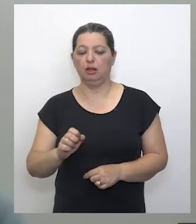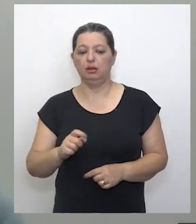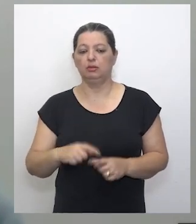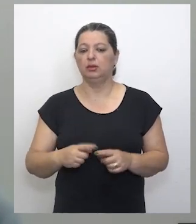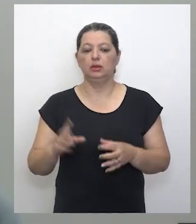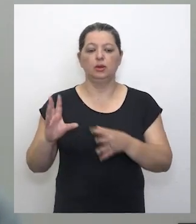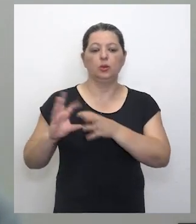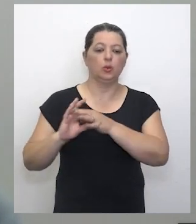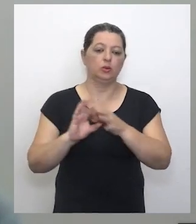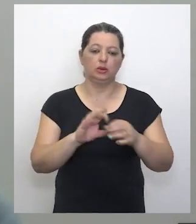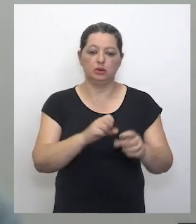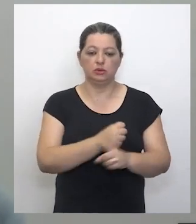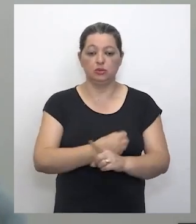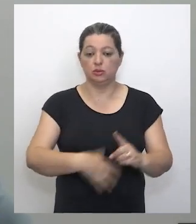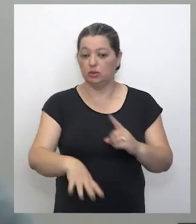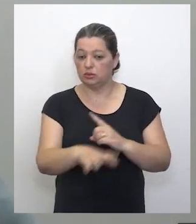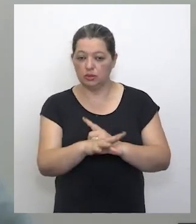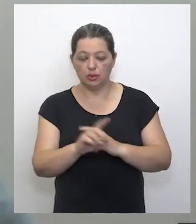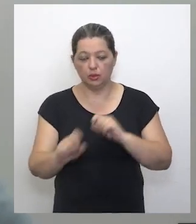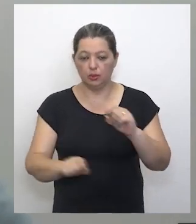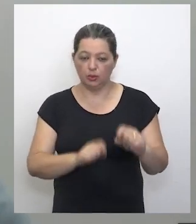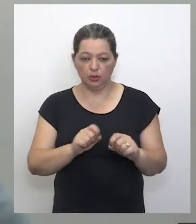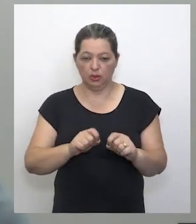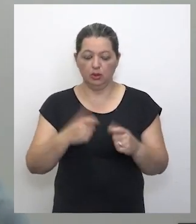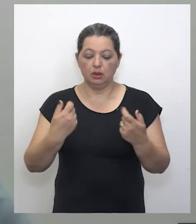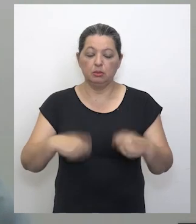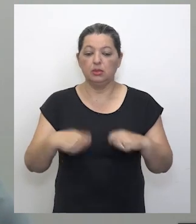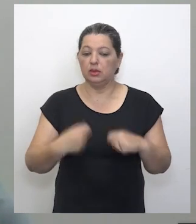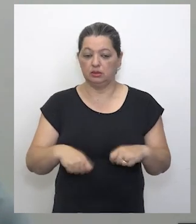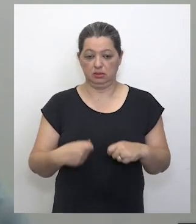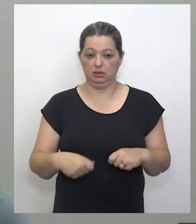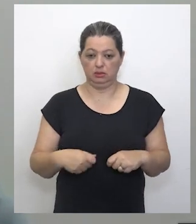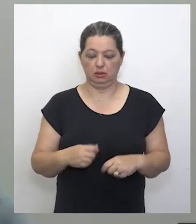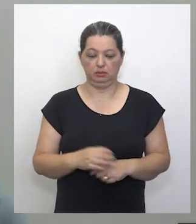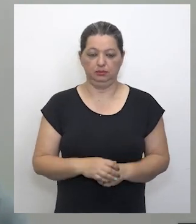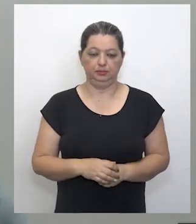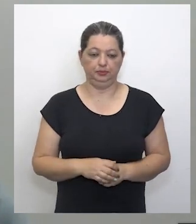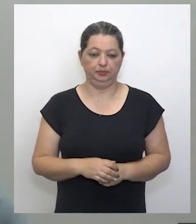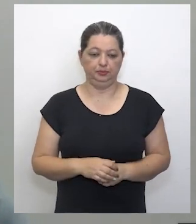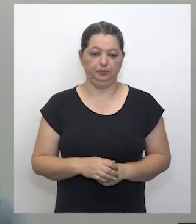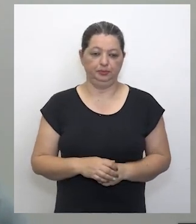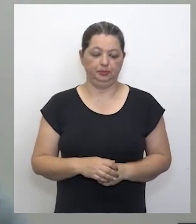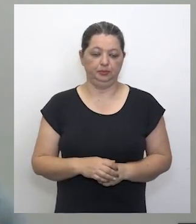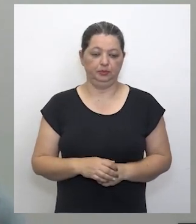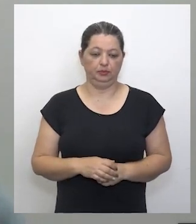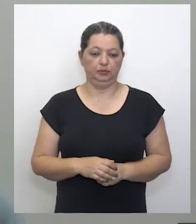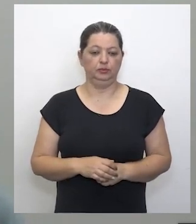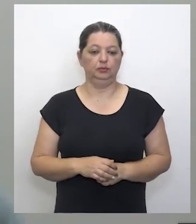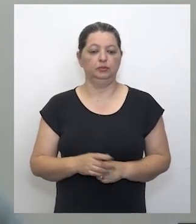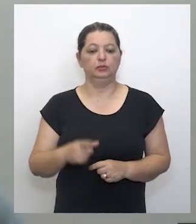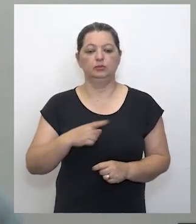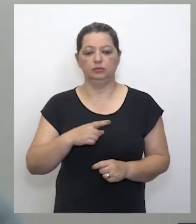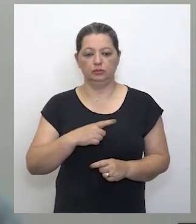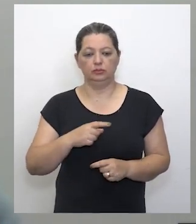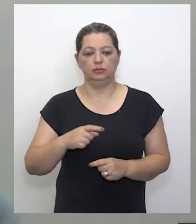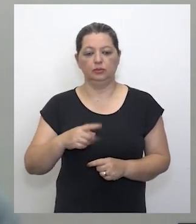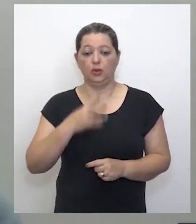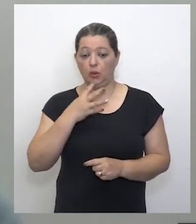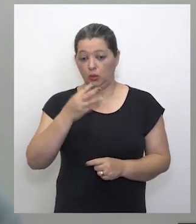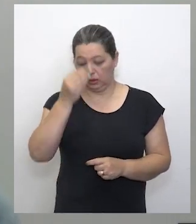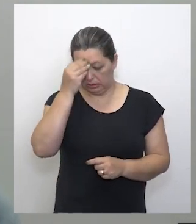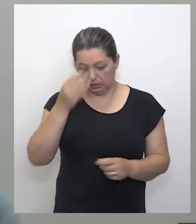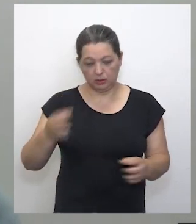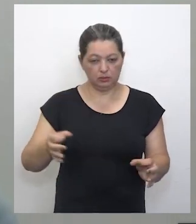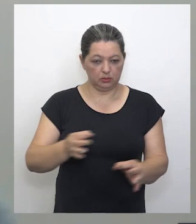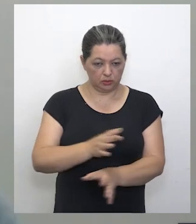social esse aluno está inserido e quais recursos ele tem? A professora Eliana comenta os conhecimentos prévios que